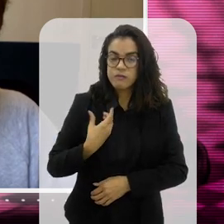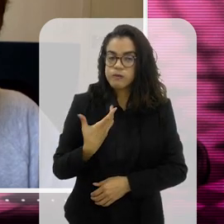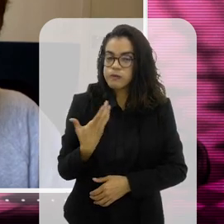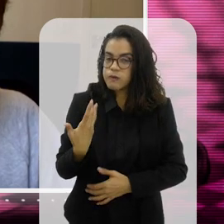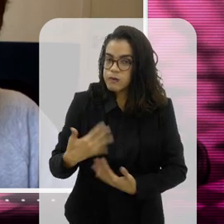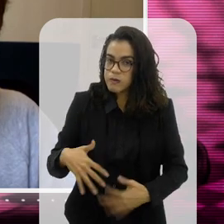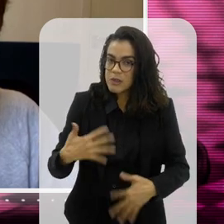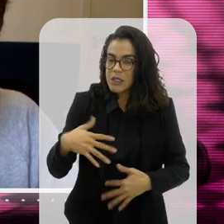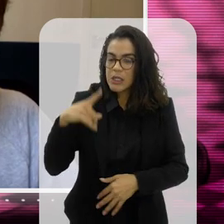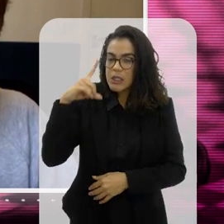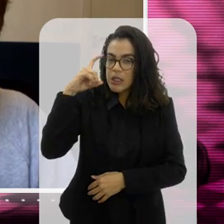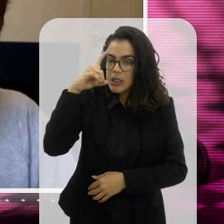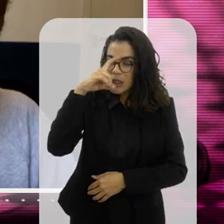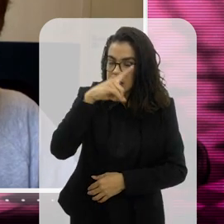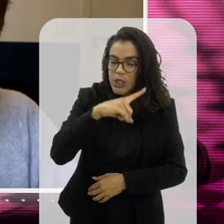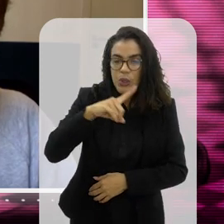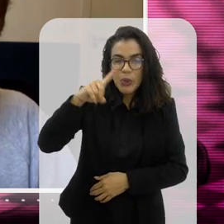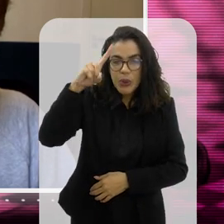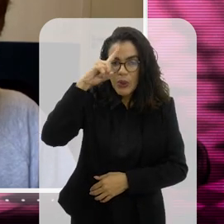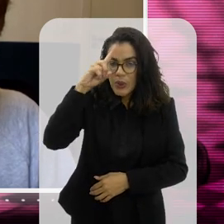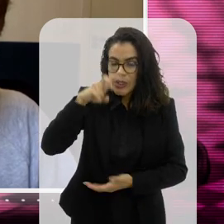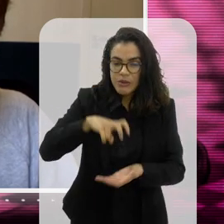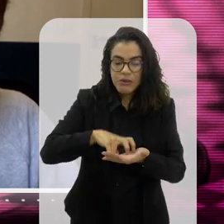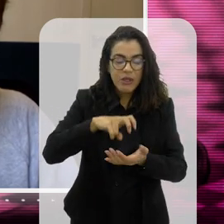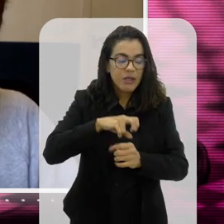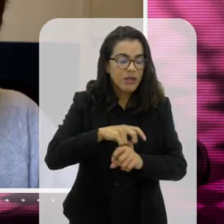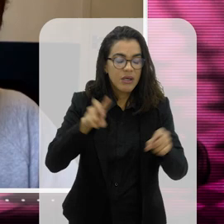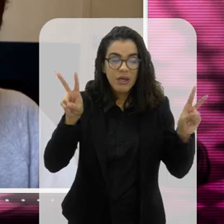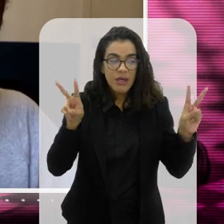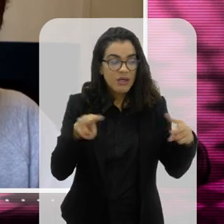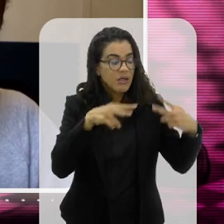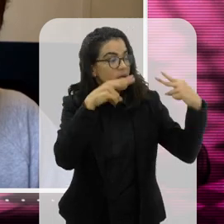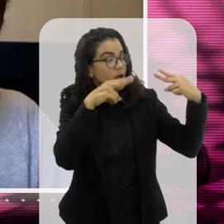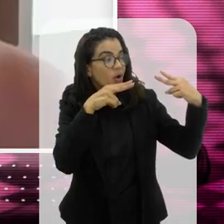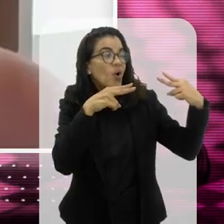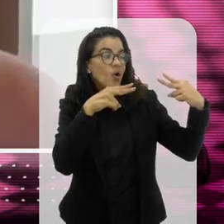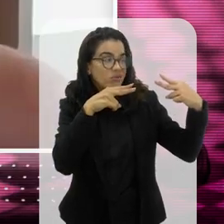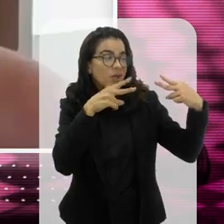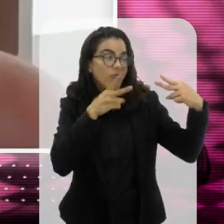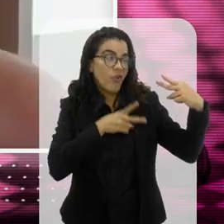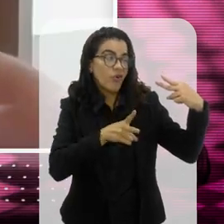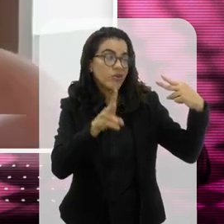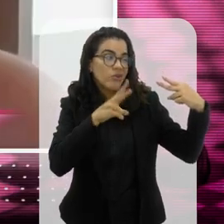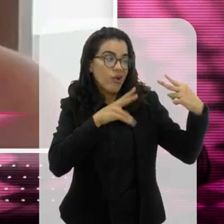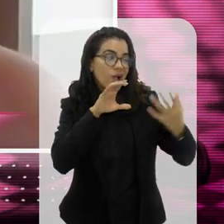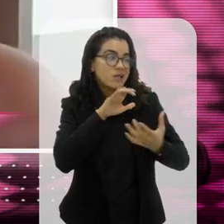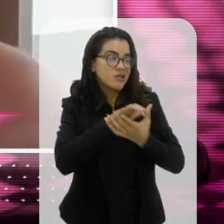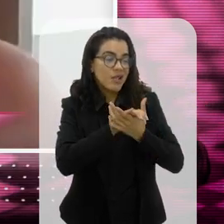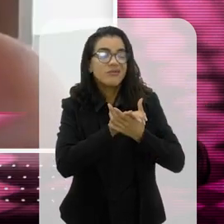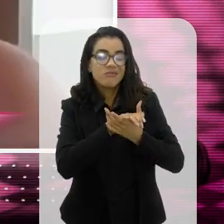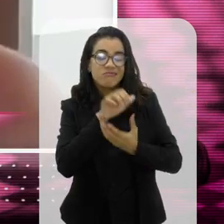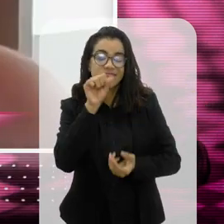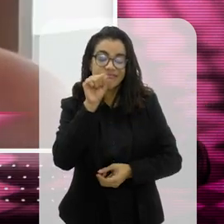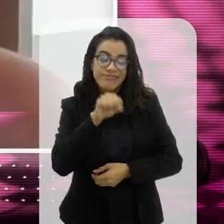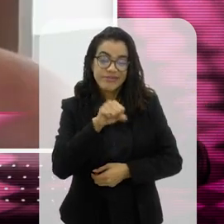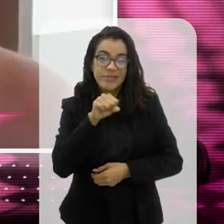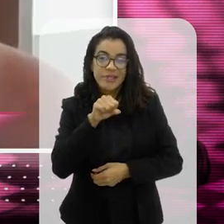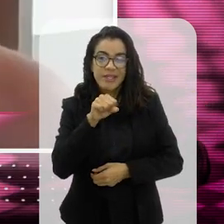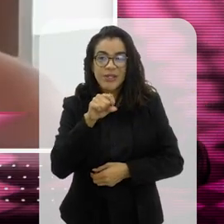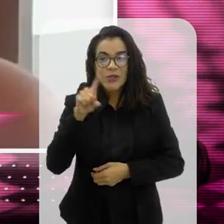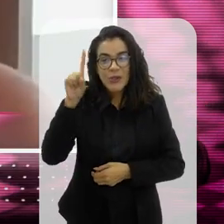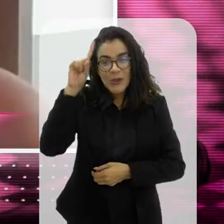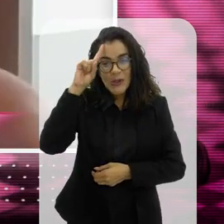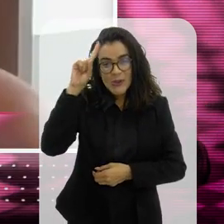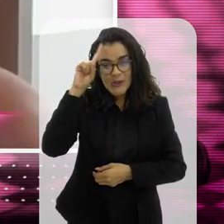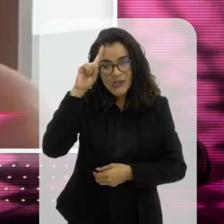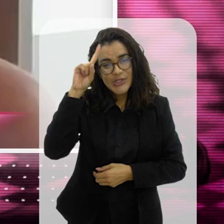situação exigente, a gente escolhe todo dia. Eu brinco que todo dia de manhã a gente acorda e fala assim: olha, por hoje eu vou continuar casado, né? Por hoje eu vou continuar casada. A